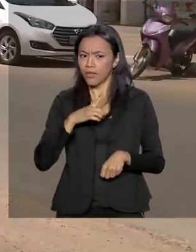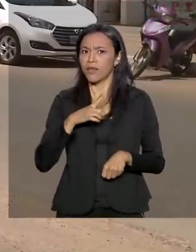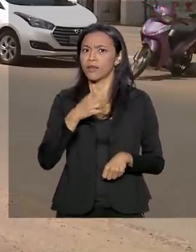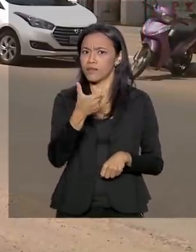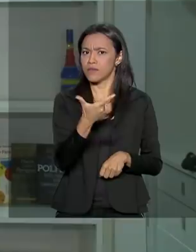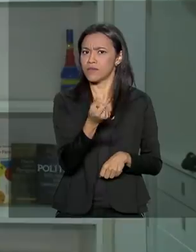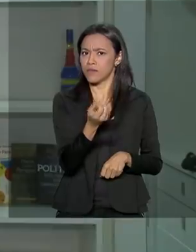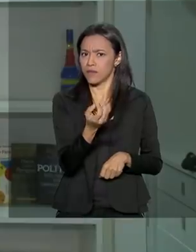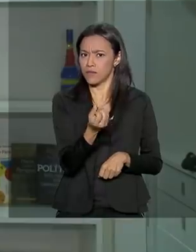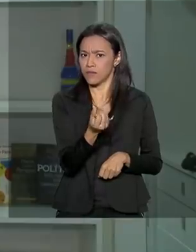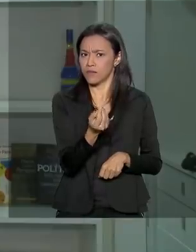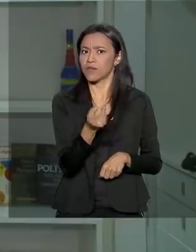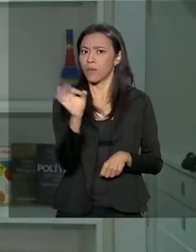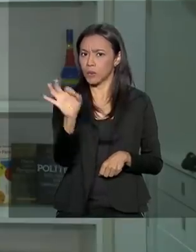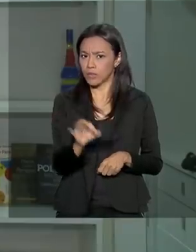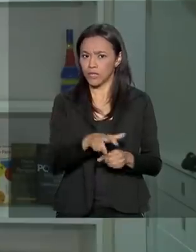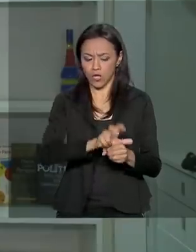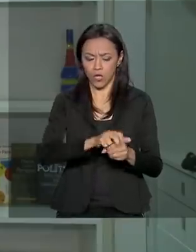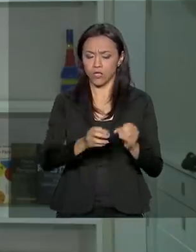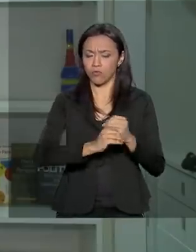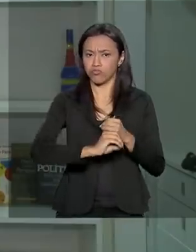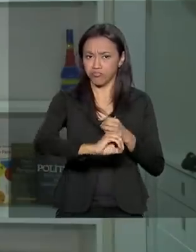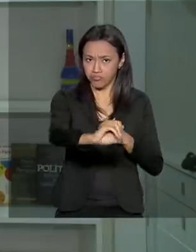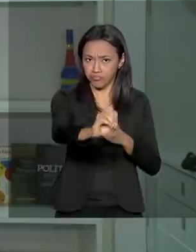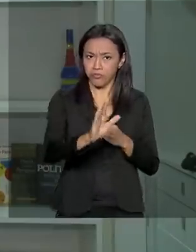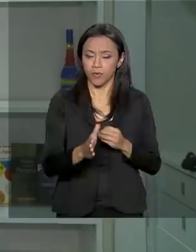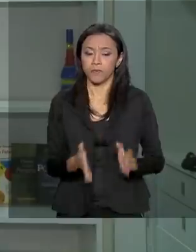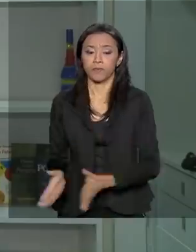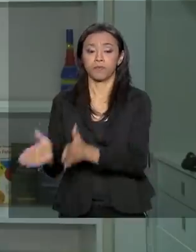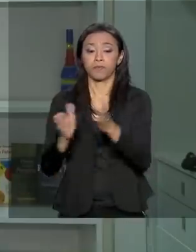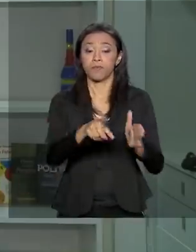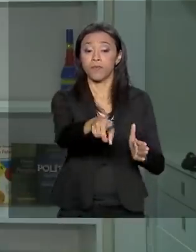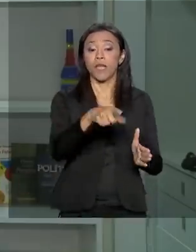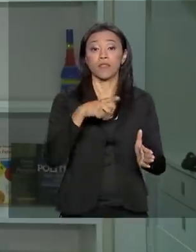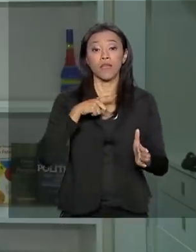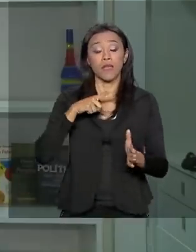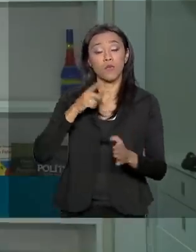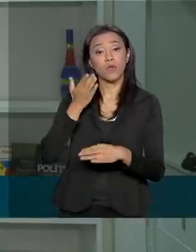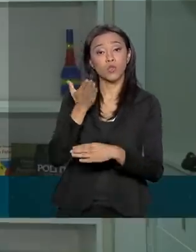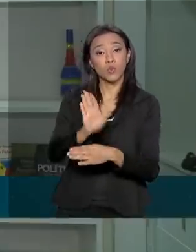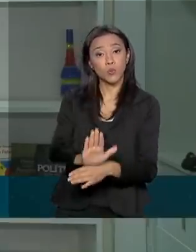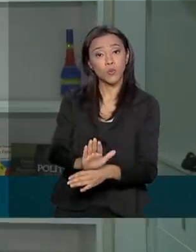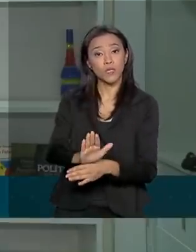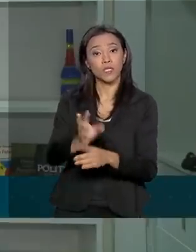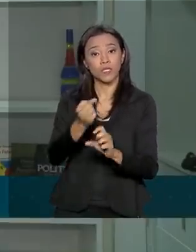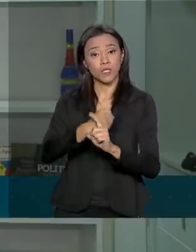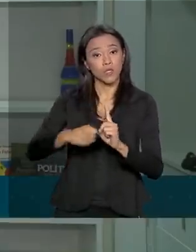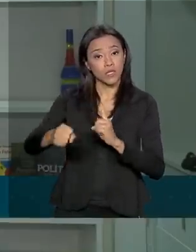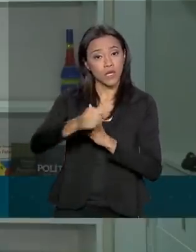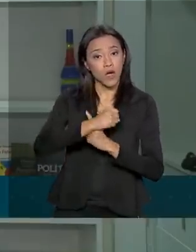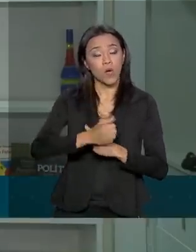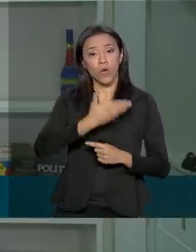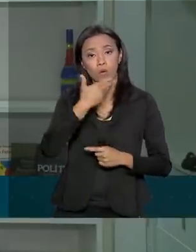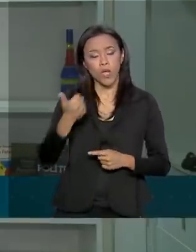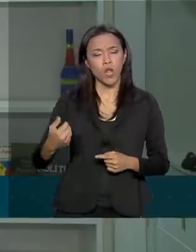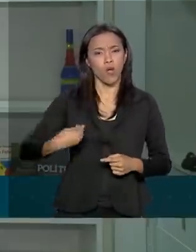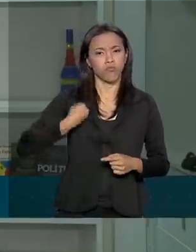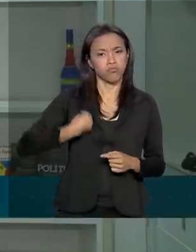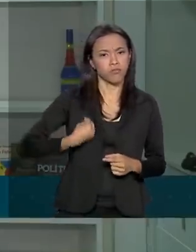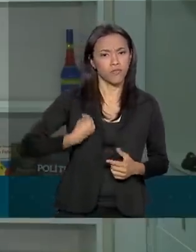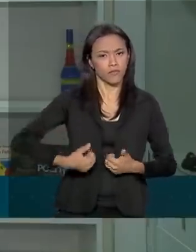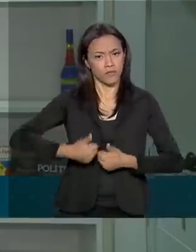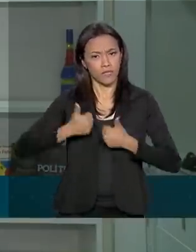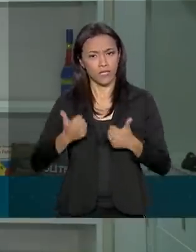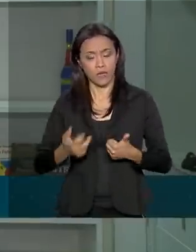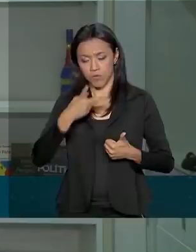implantada traz um benefício social porque o que você possibilita a qualidade de vida não só para os pais as